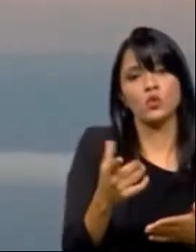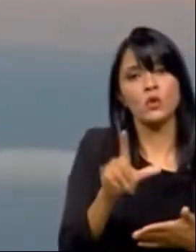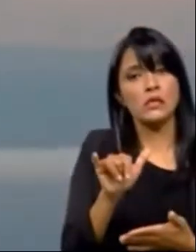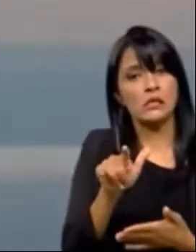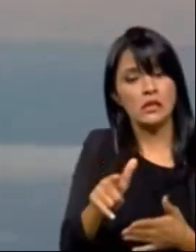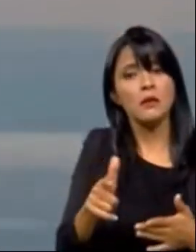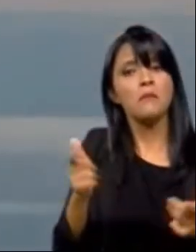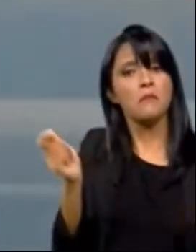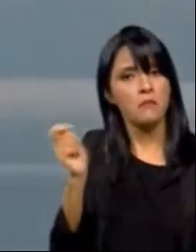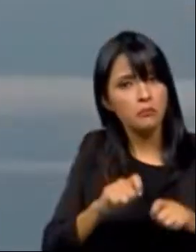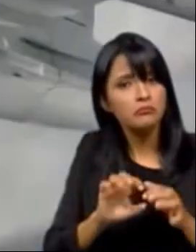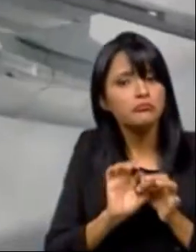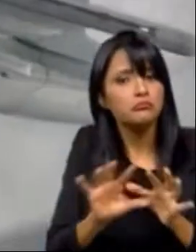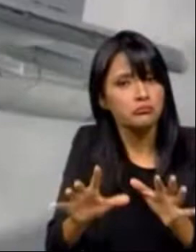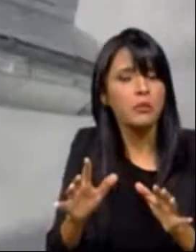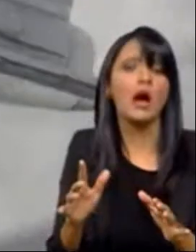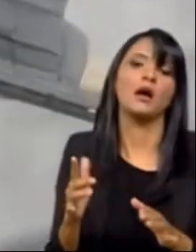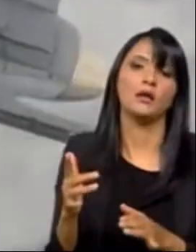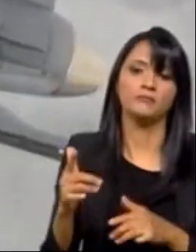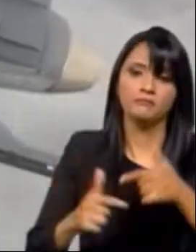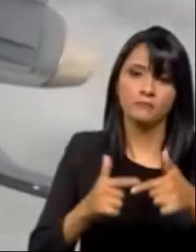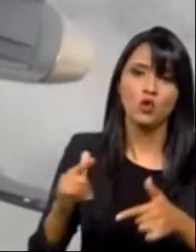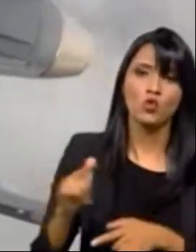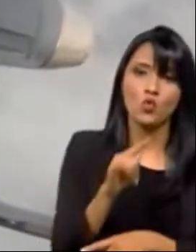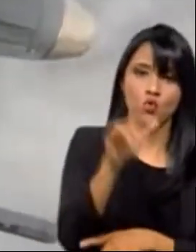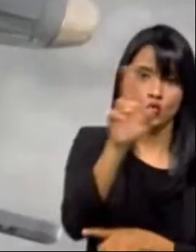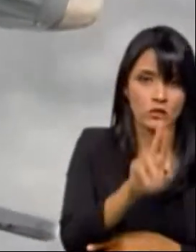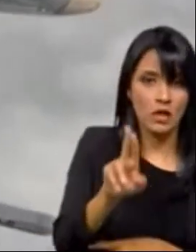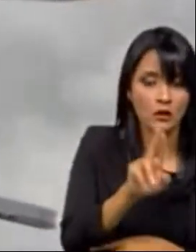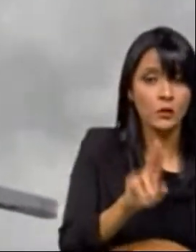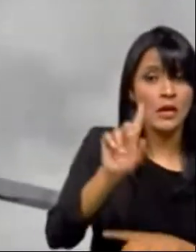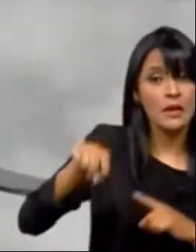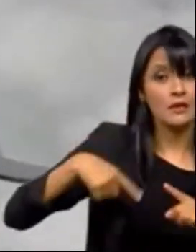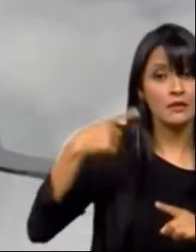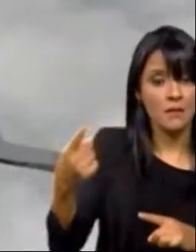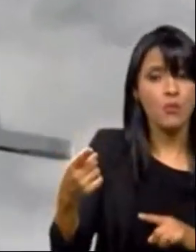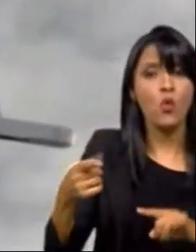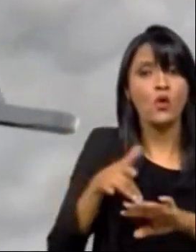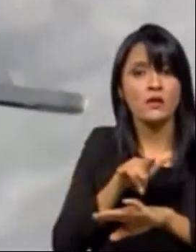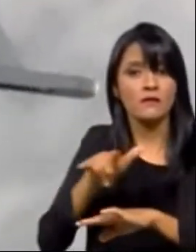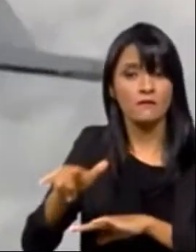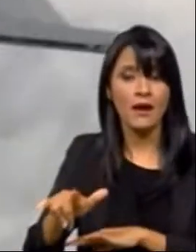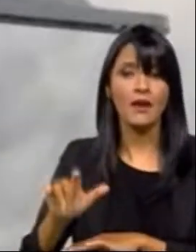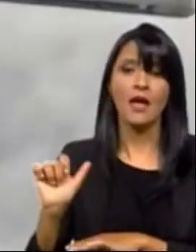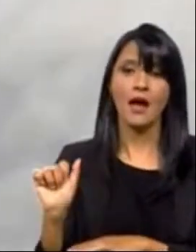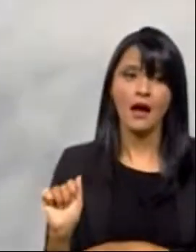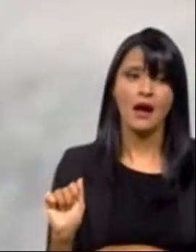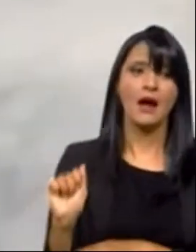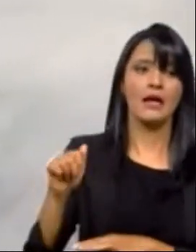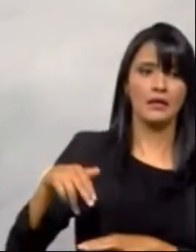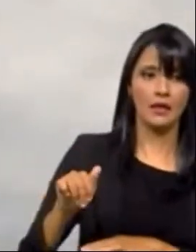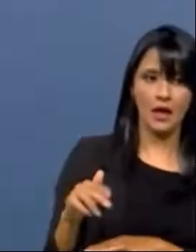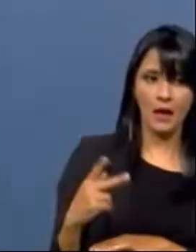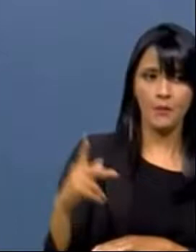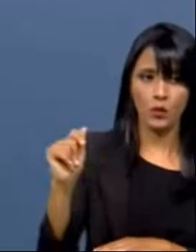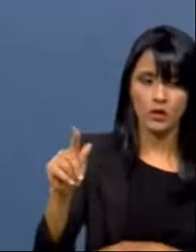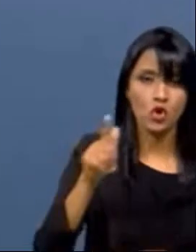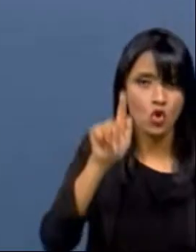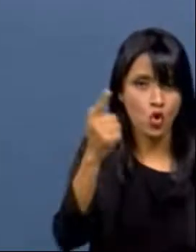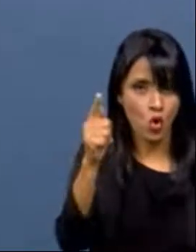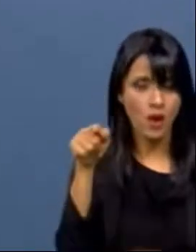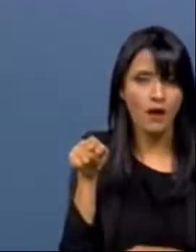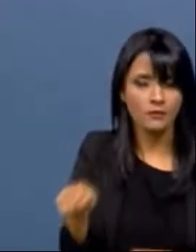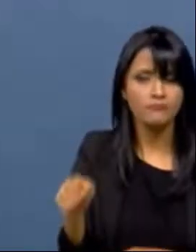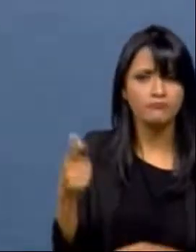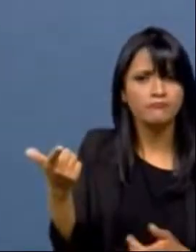a trabalho no país. Depois seguem para a base aérea de Anápolis, em Goiás, para as etapas finais da fase